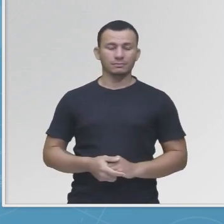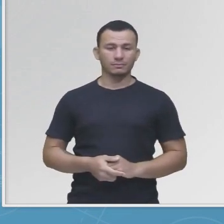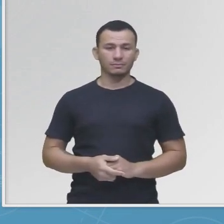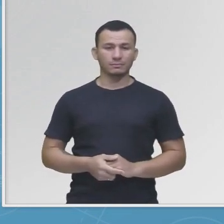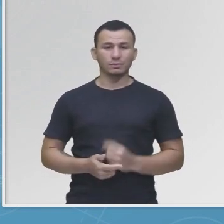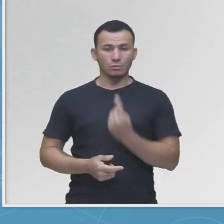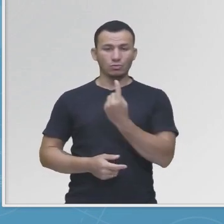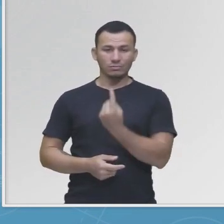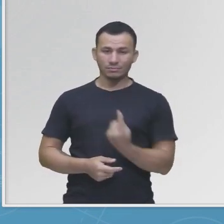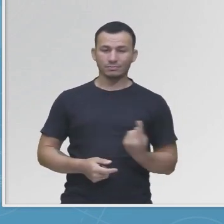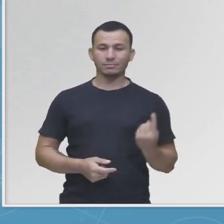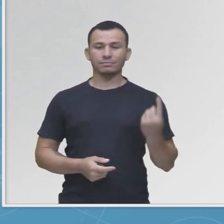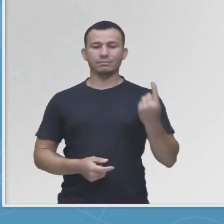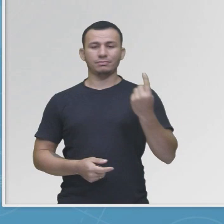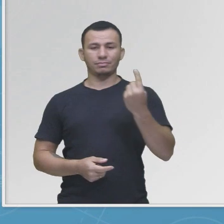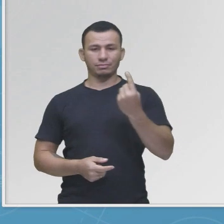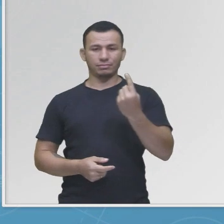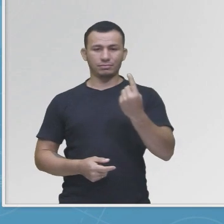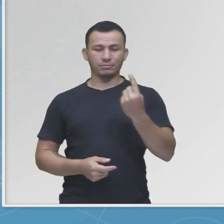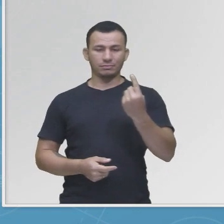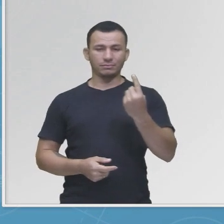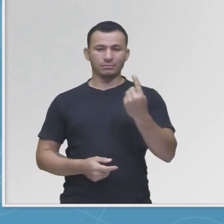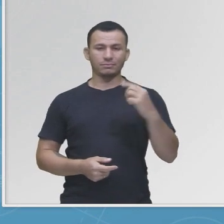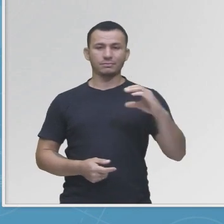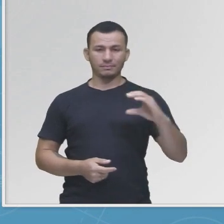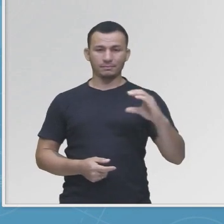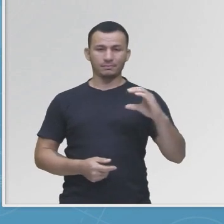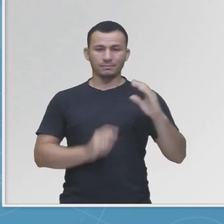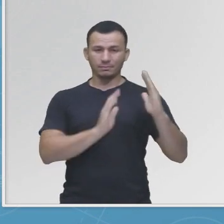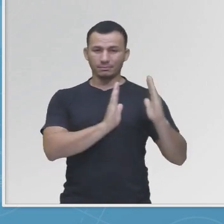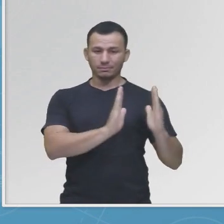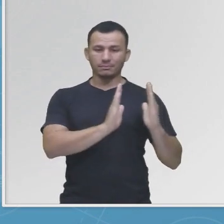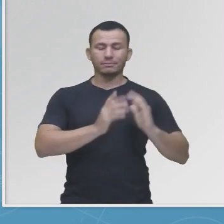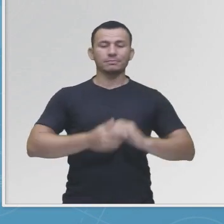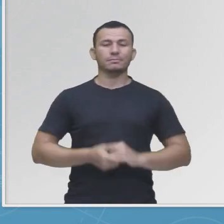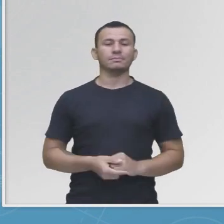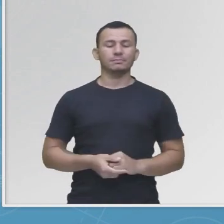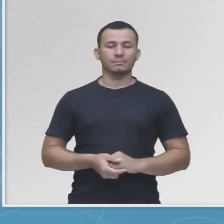Sobe uma unidade para a centena.